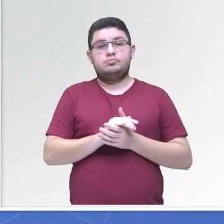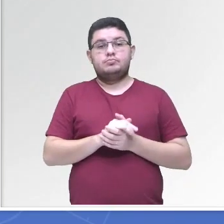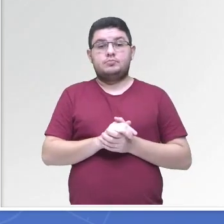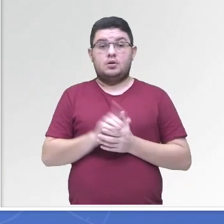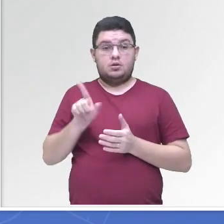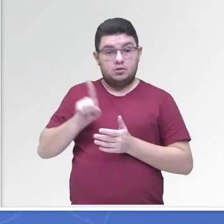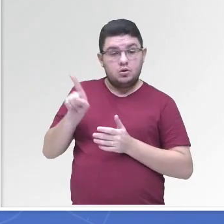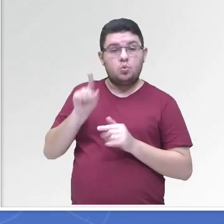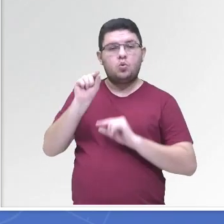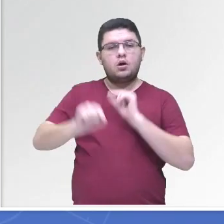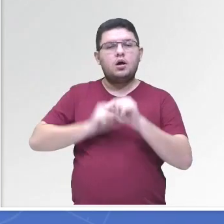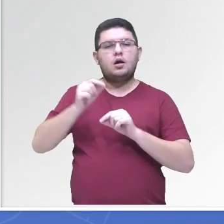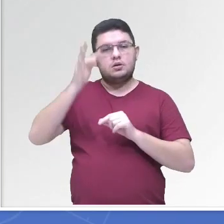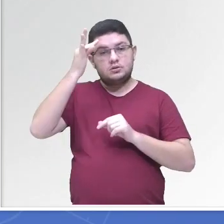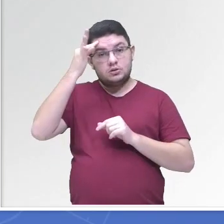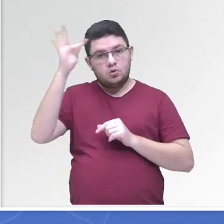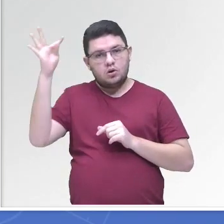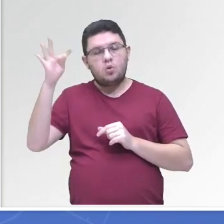força vital.